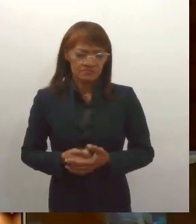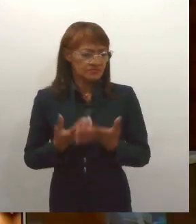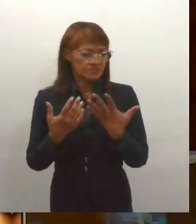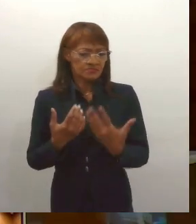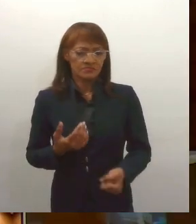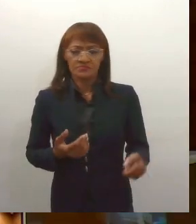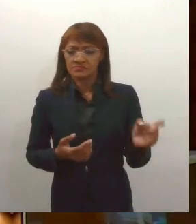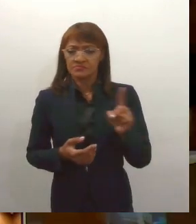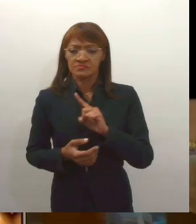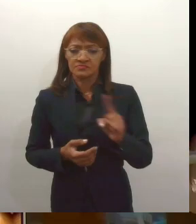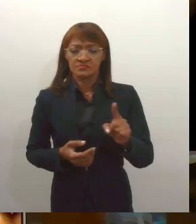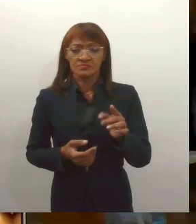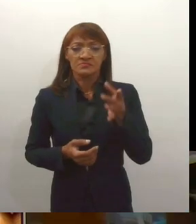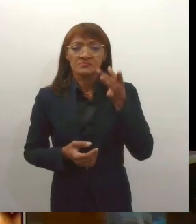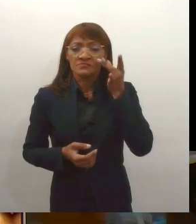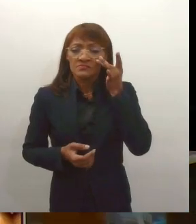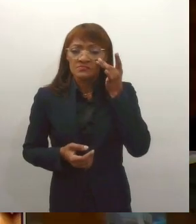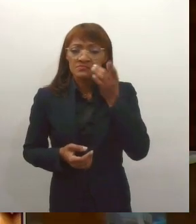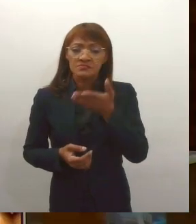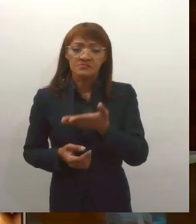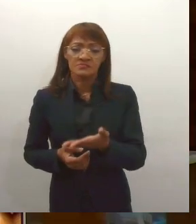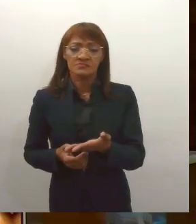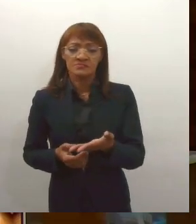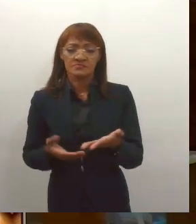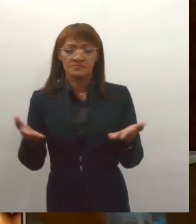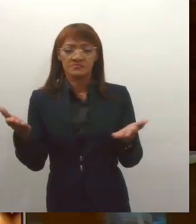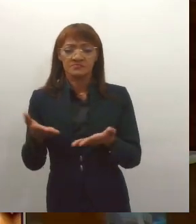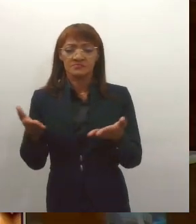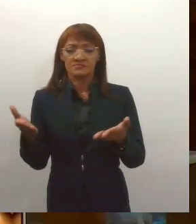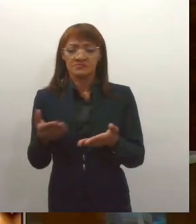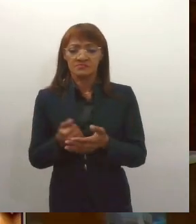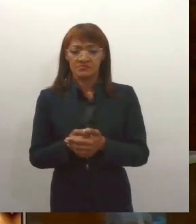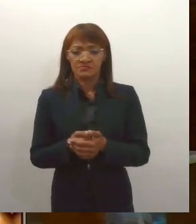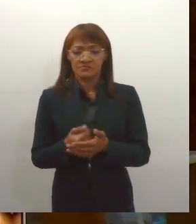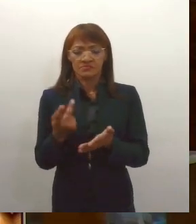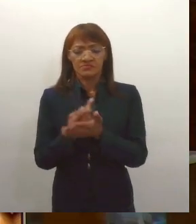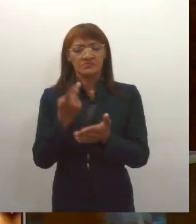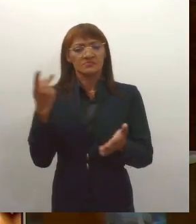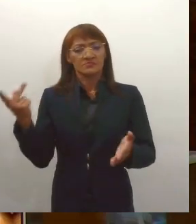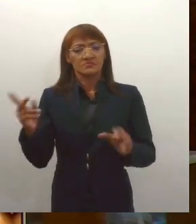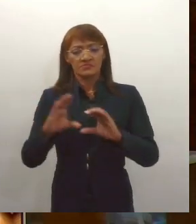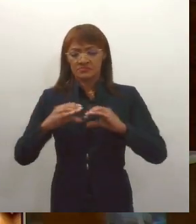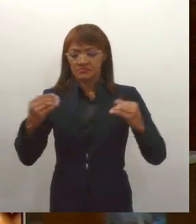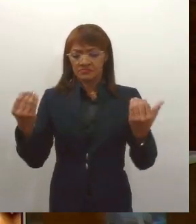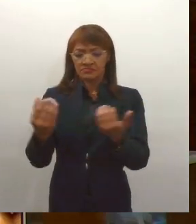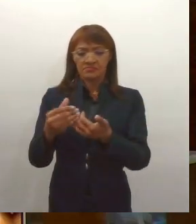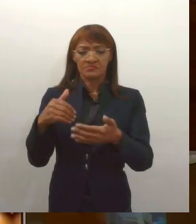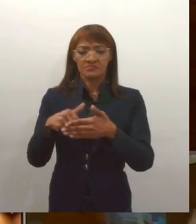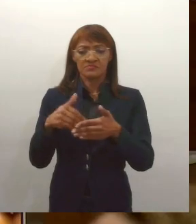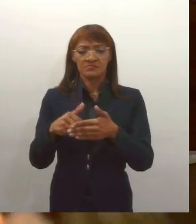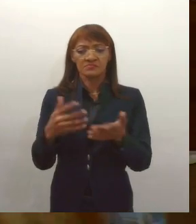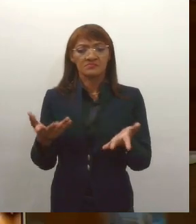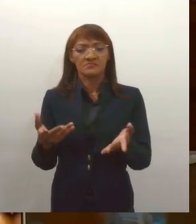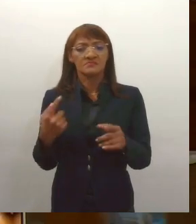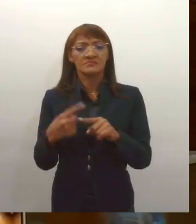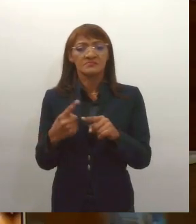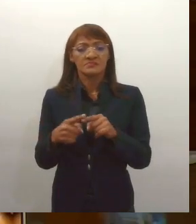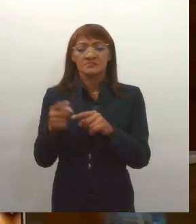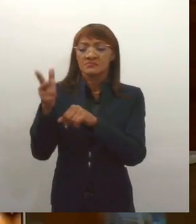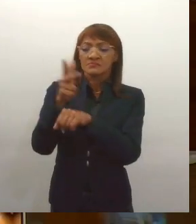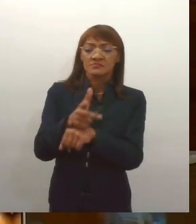apareceu aqui no Batistão que por causa né de um erro das câmaras né de identificação